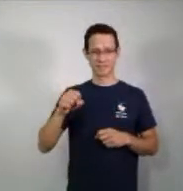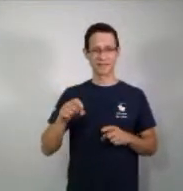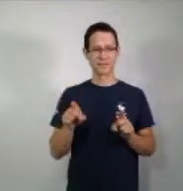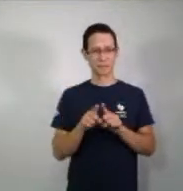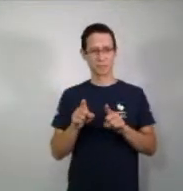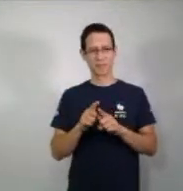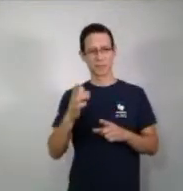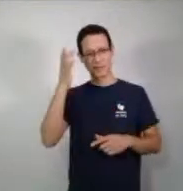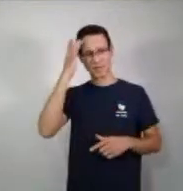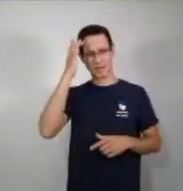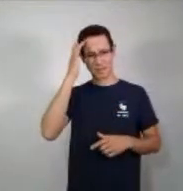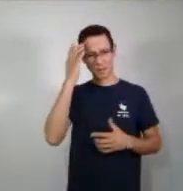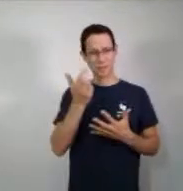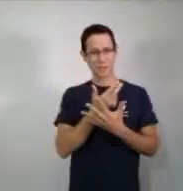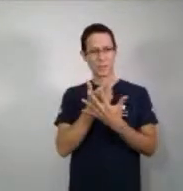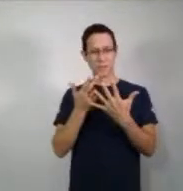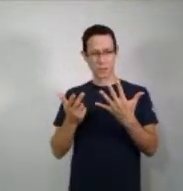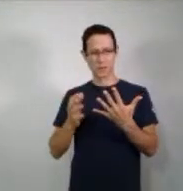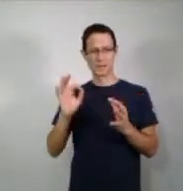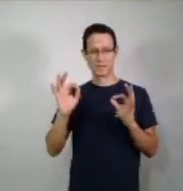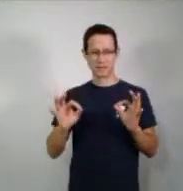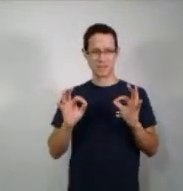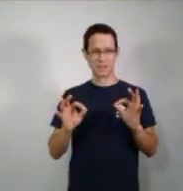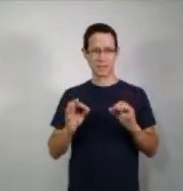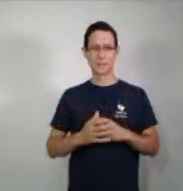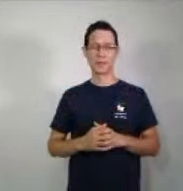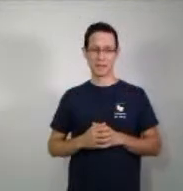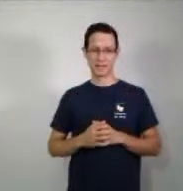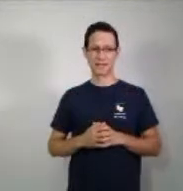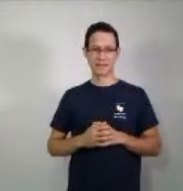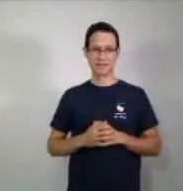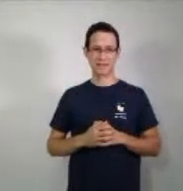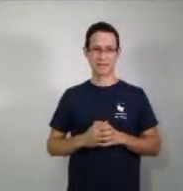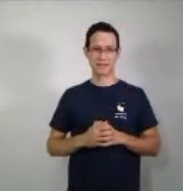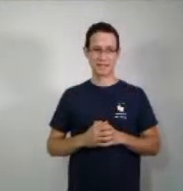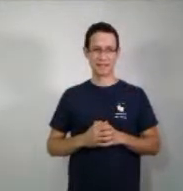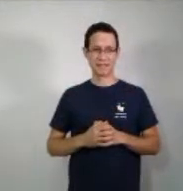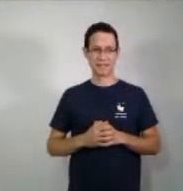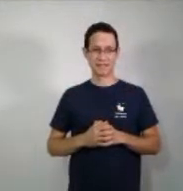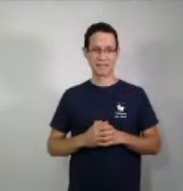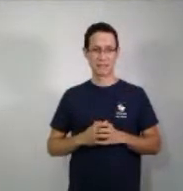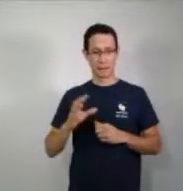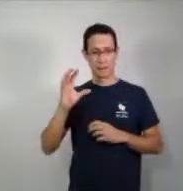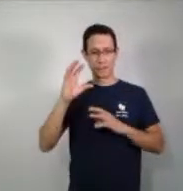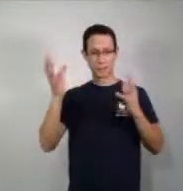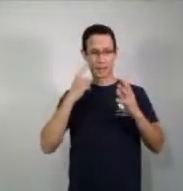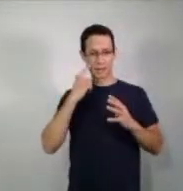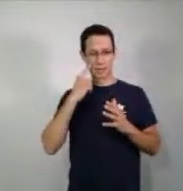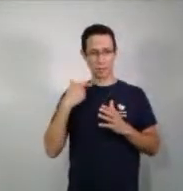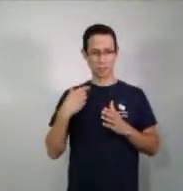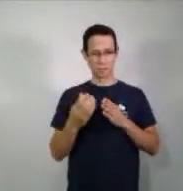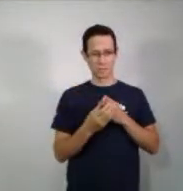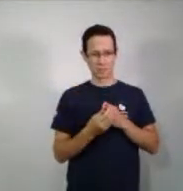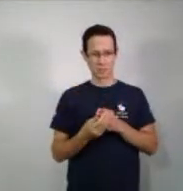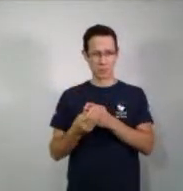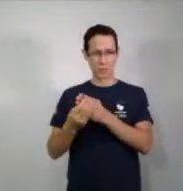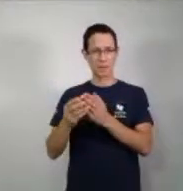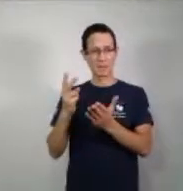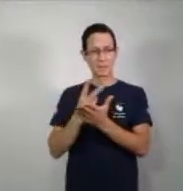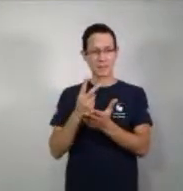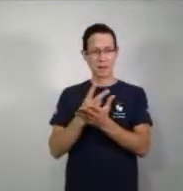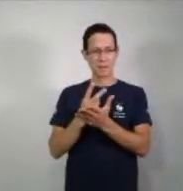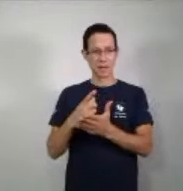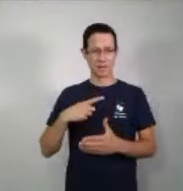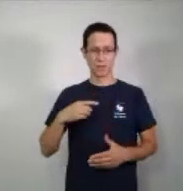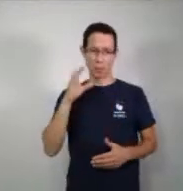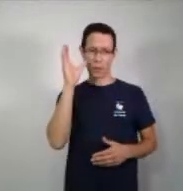ele é muitas coisas, realmente. E o que acontece é que, enfim, na minha trajetória, eu sempre tive muita